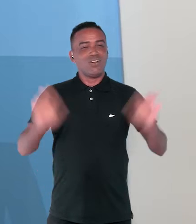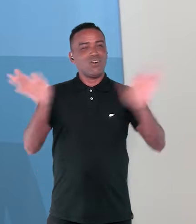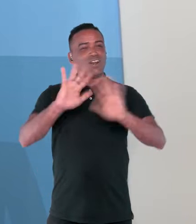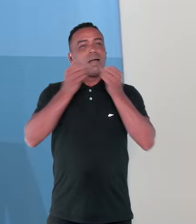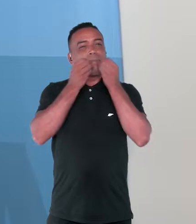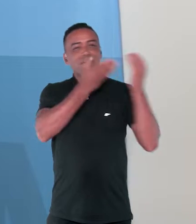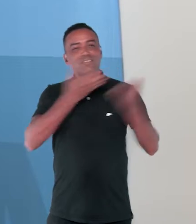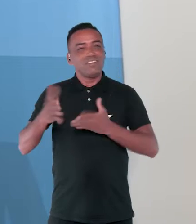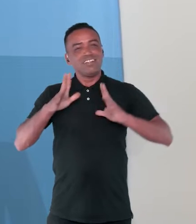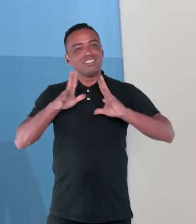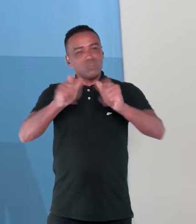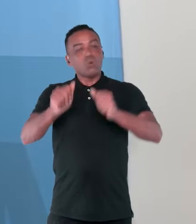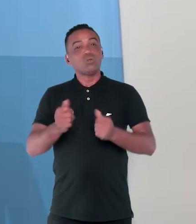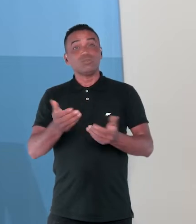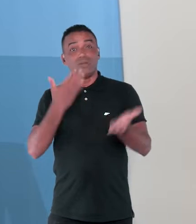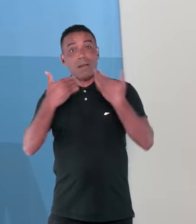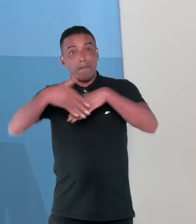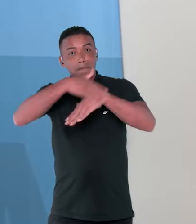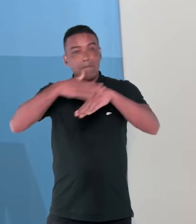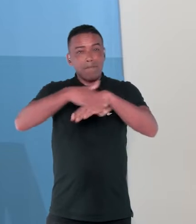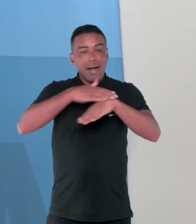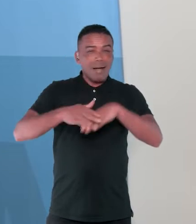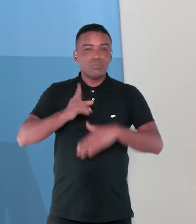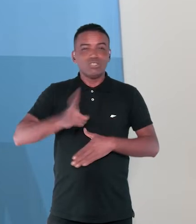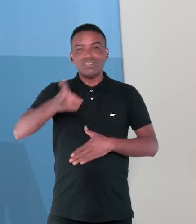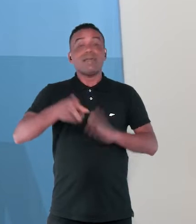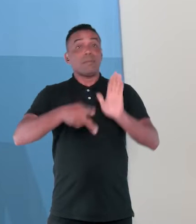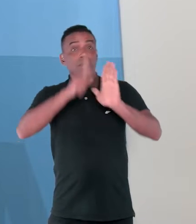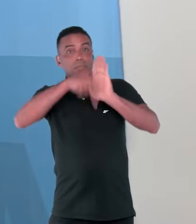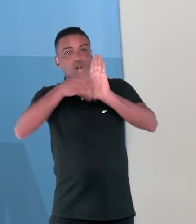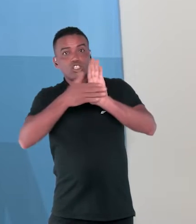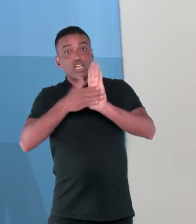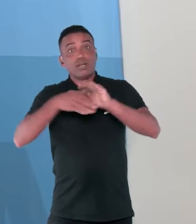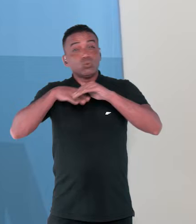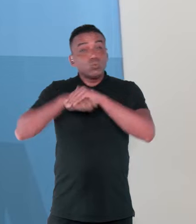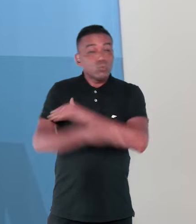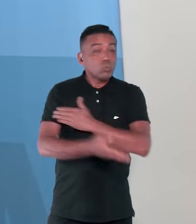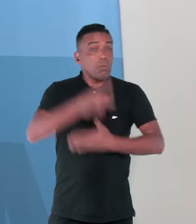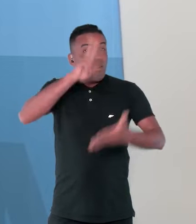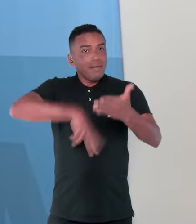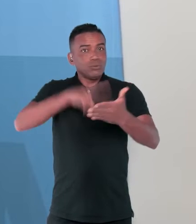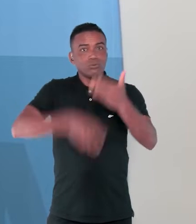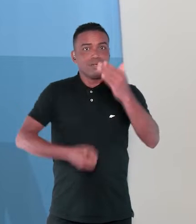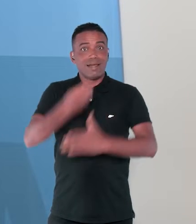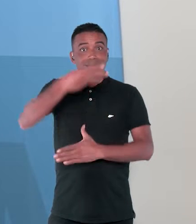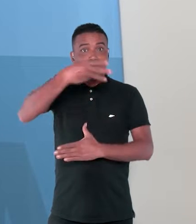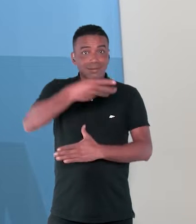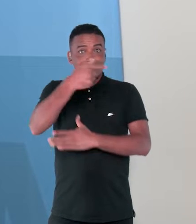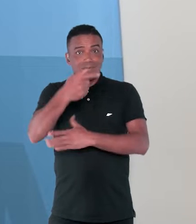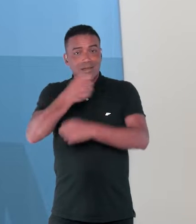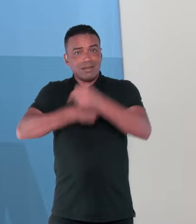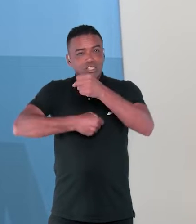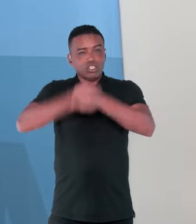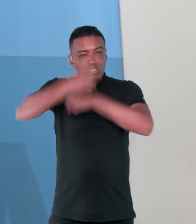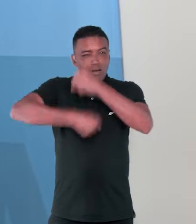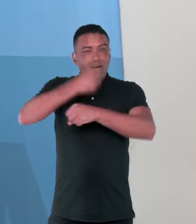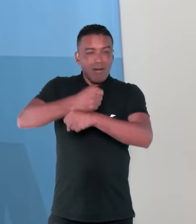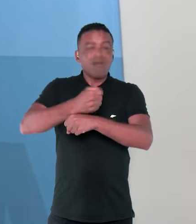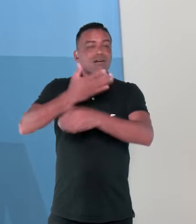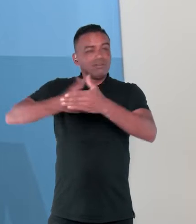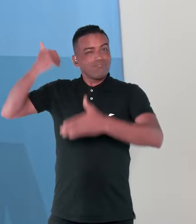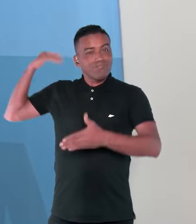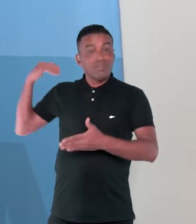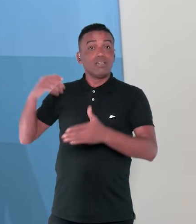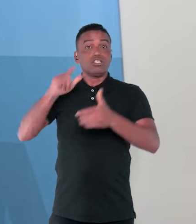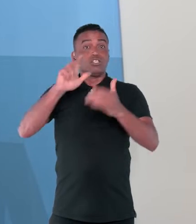Olá, bem-vindos ao Sempre um Papo, este projeto de incentivo ao hábito da leitura, criado há 37 anos pelo jornalista